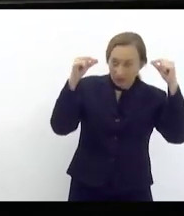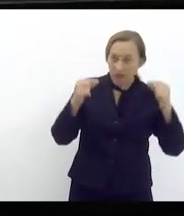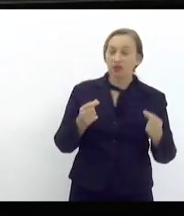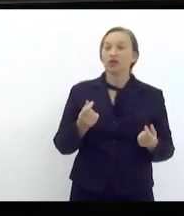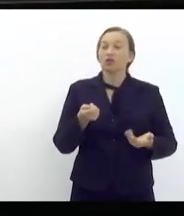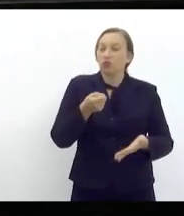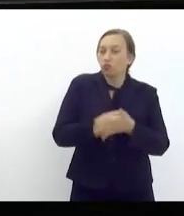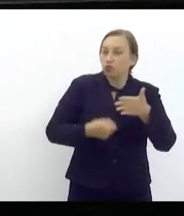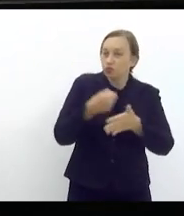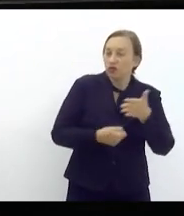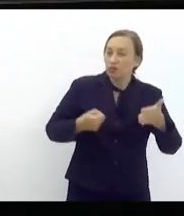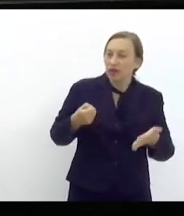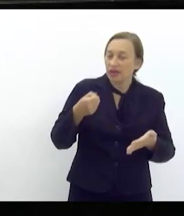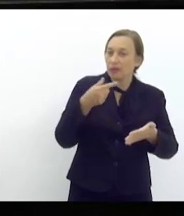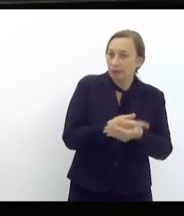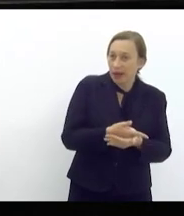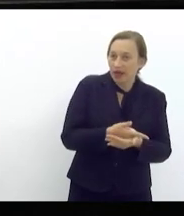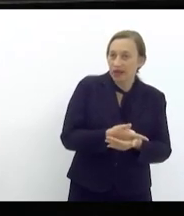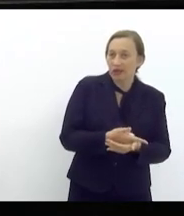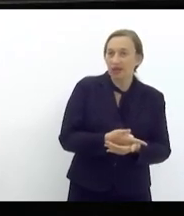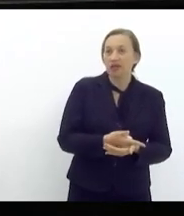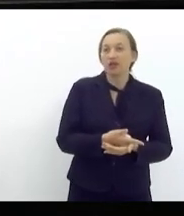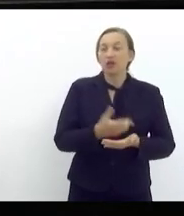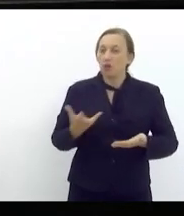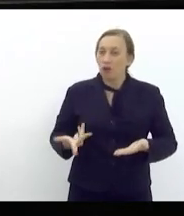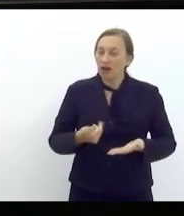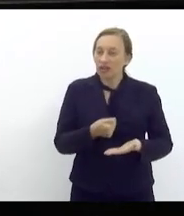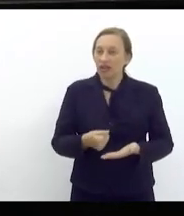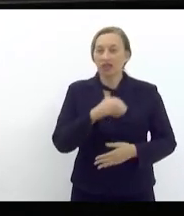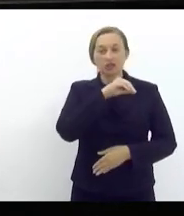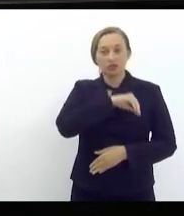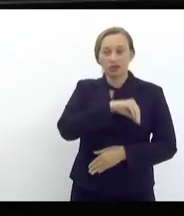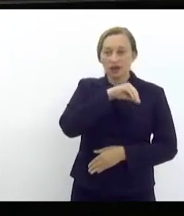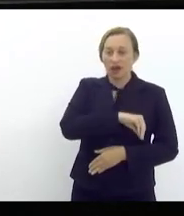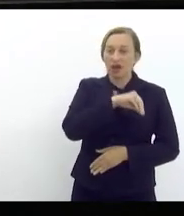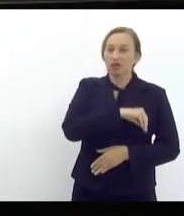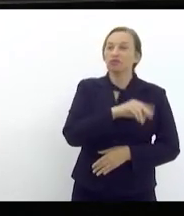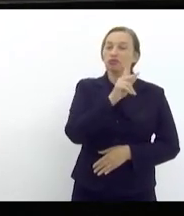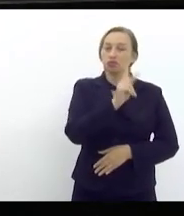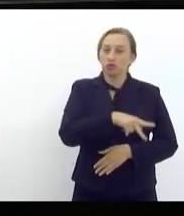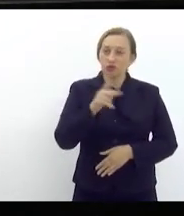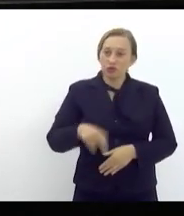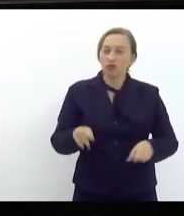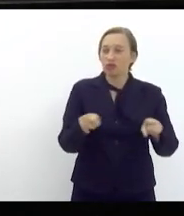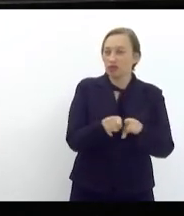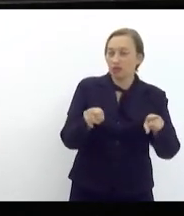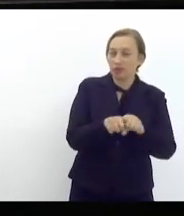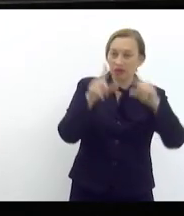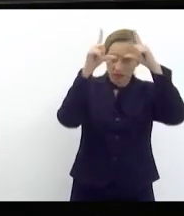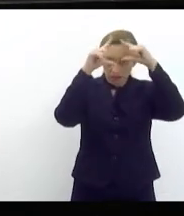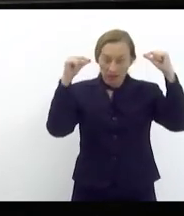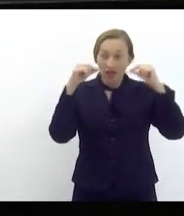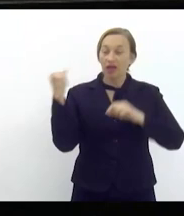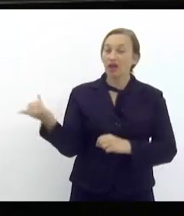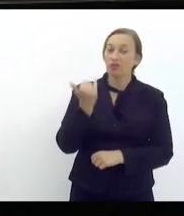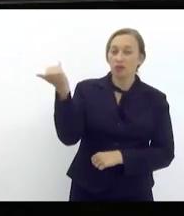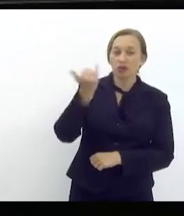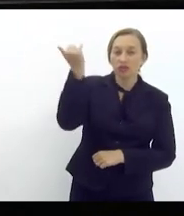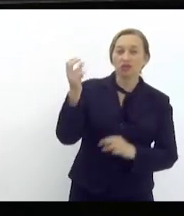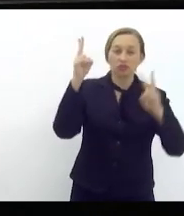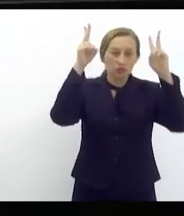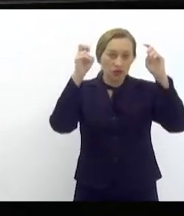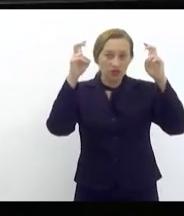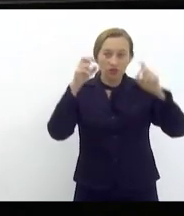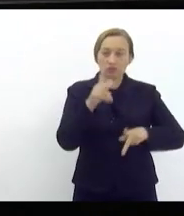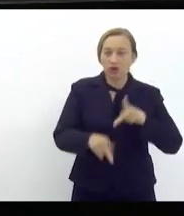o piso, no caso dos professores e das professoras, a categoria segue em greve. E é um assunto de extrema importância para a